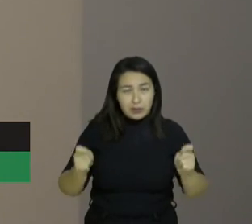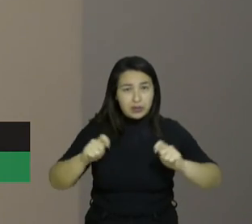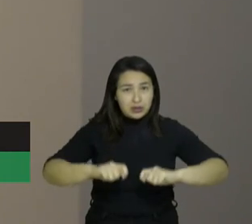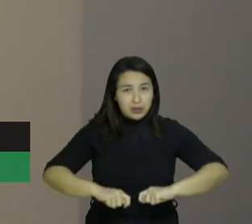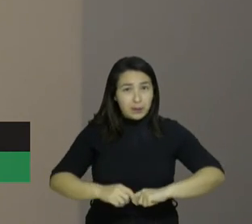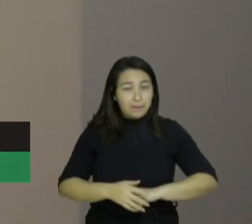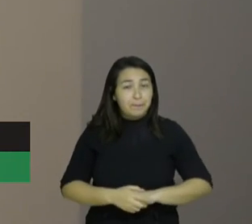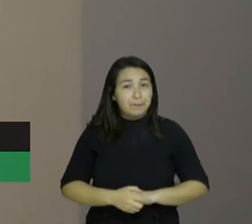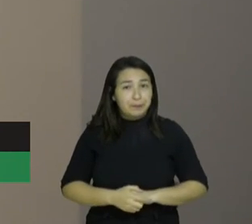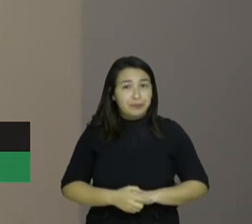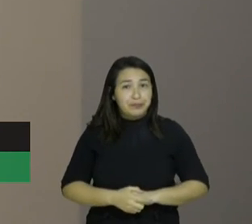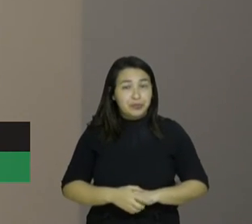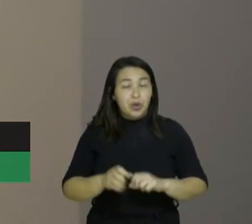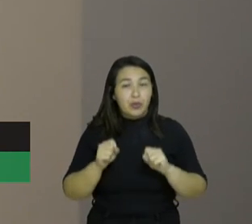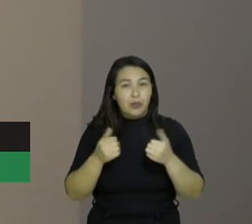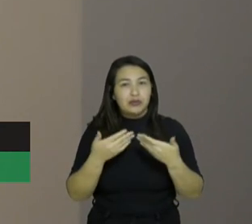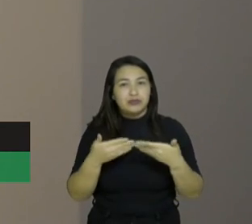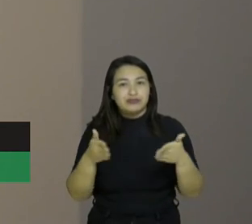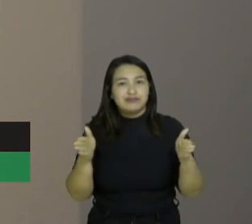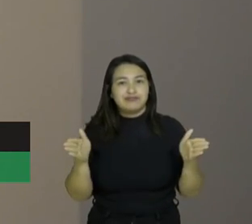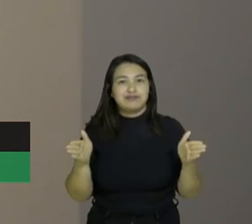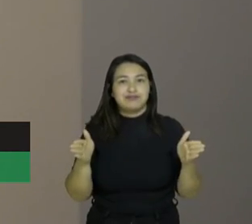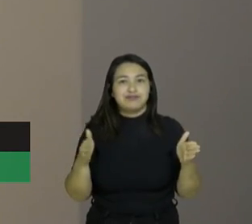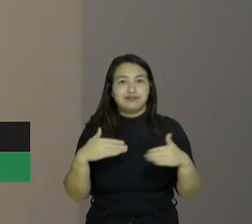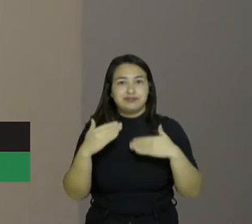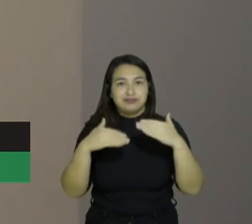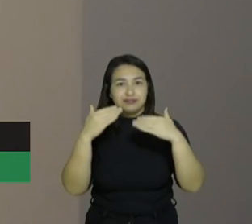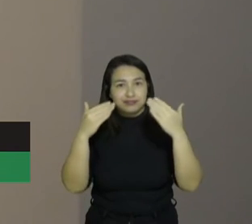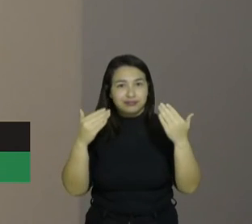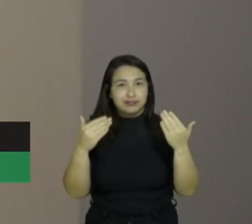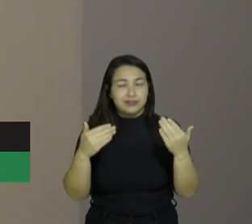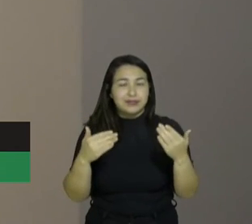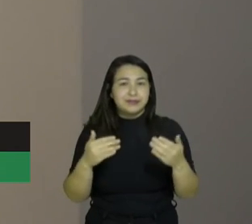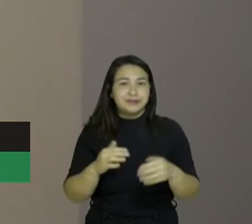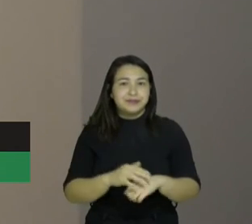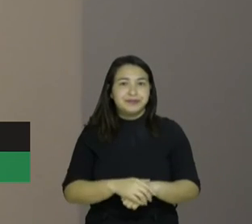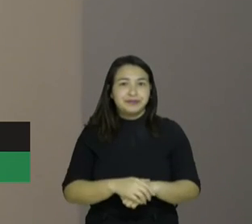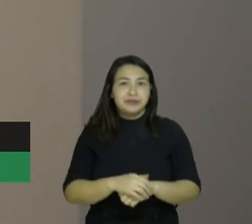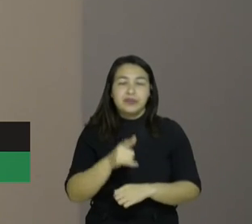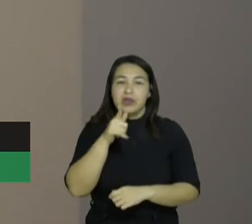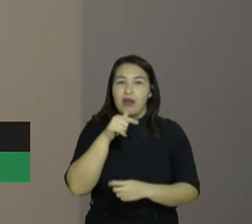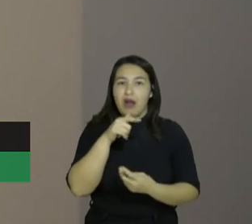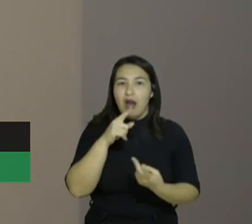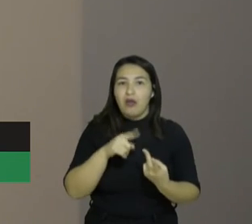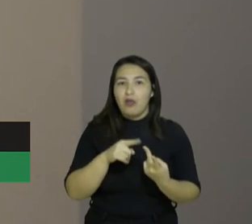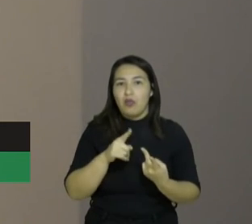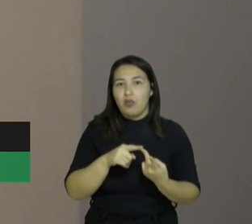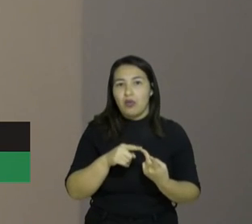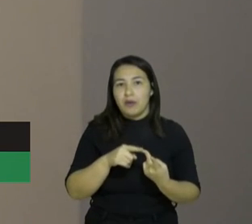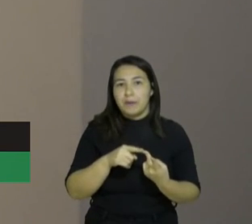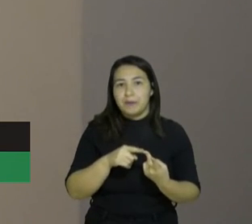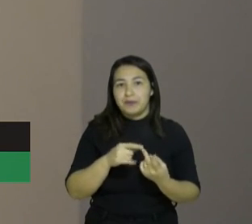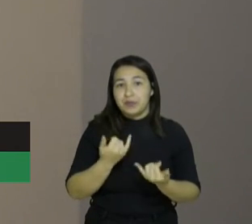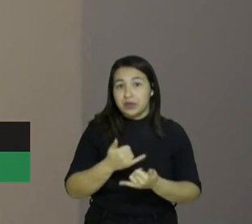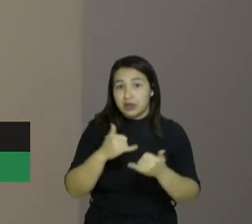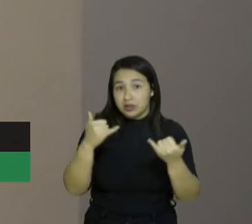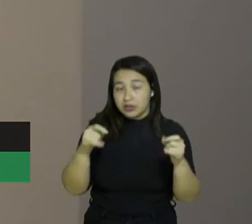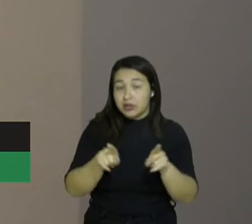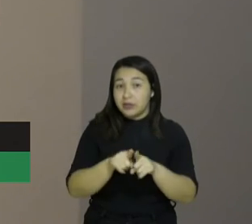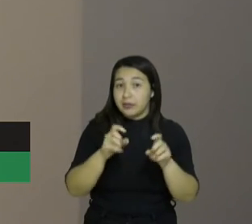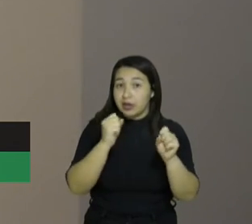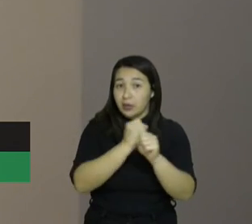urbanas pode abrir portas para soluções inovadoras em gestão da água eficiência energética e